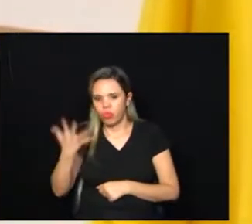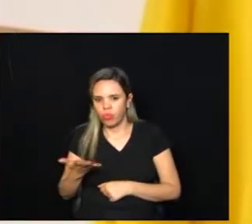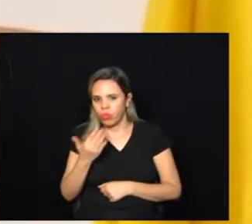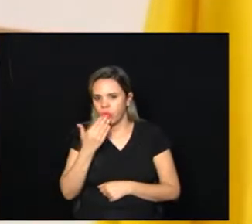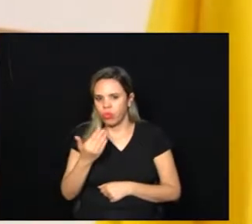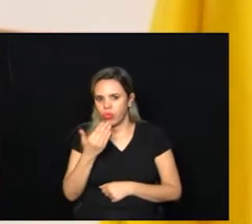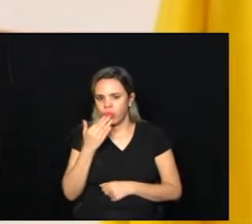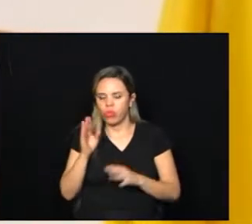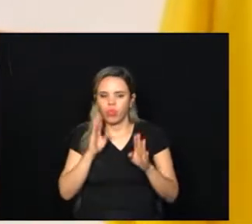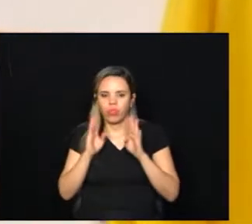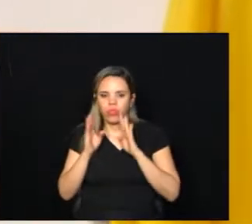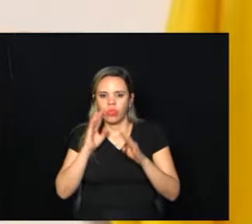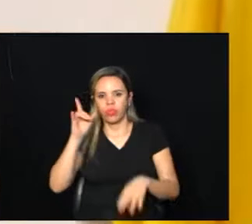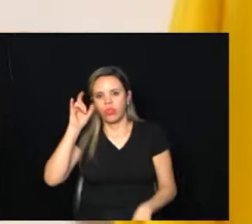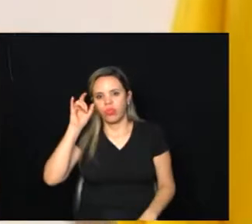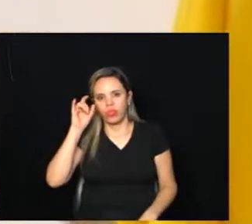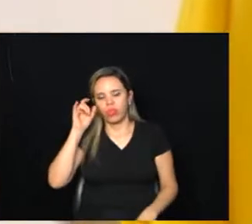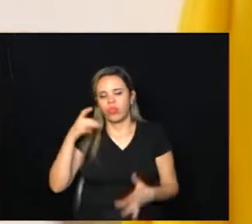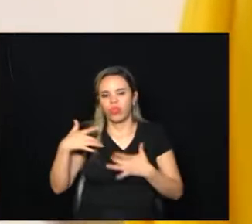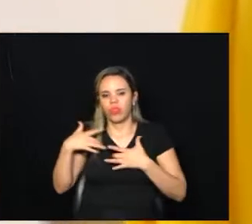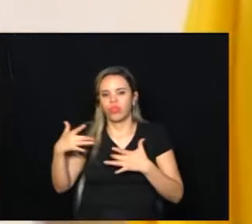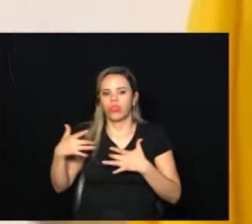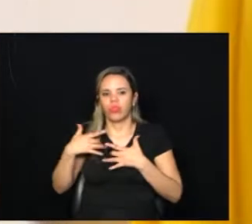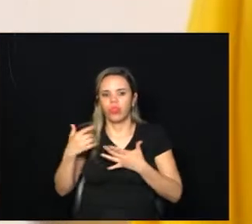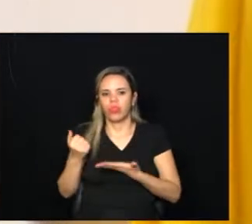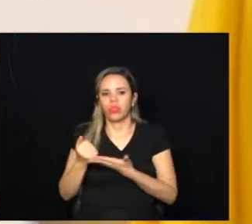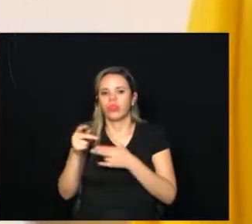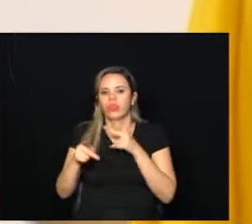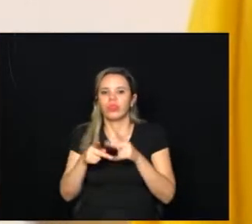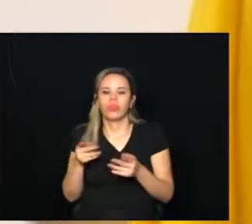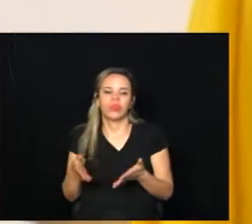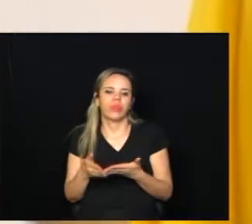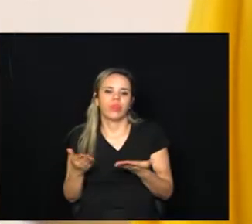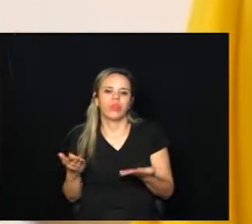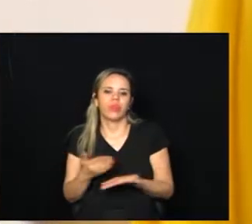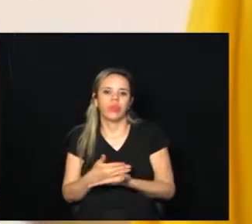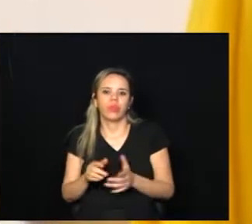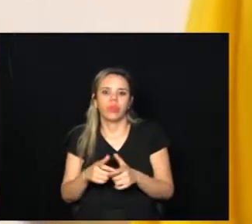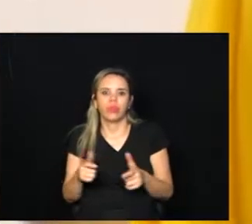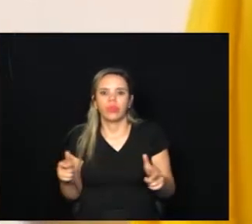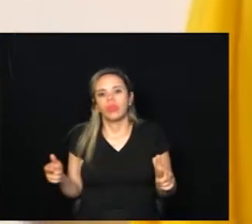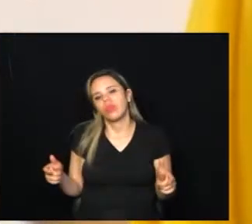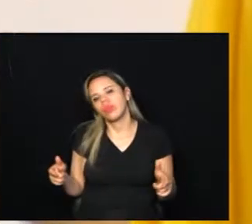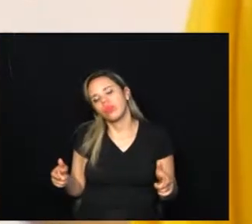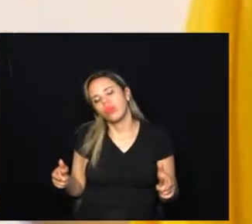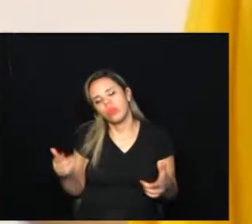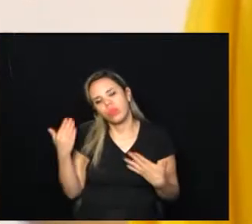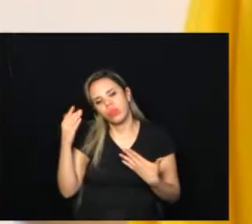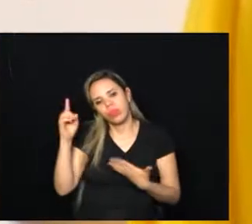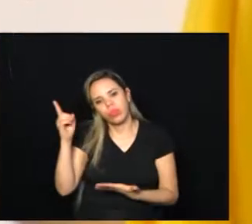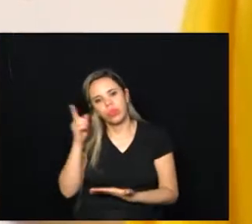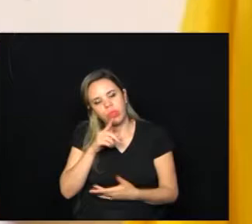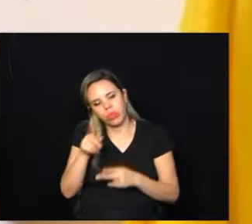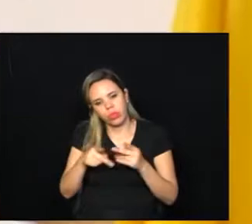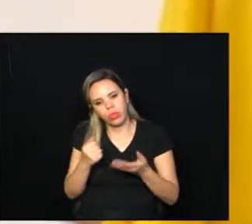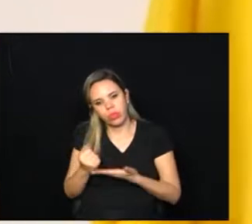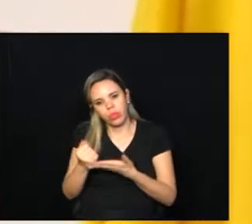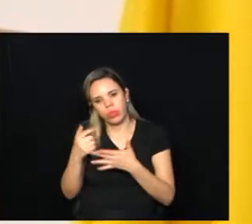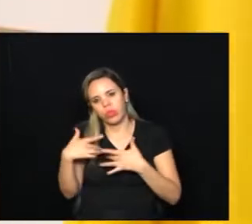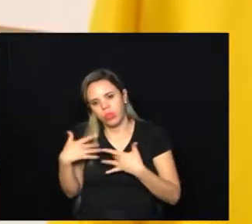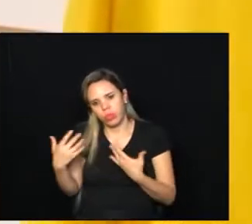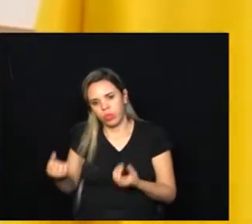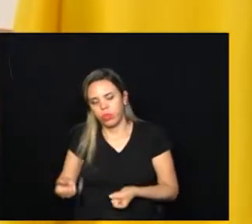pedir no Facebook, no Instagram, doações para a gente ver se conseguia. E começou a crescer cada vez mais, graças a Deus, mais pessoas começaram a